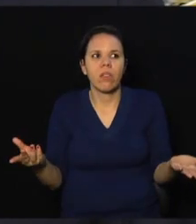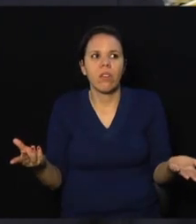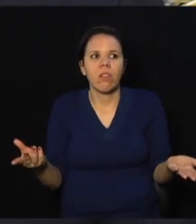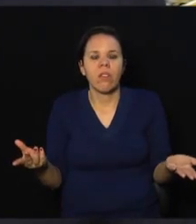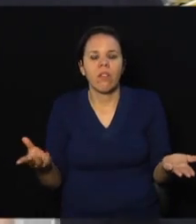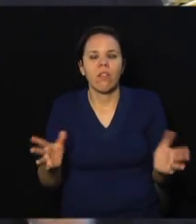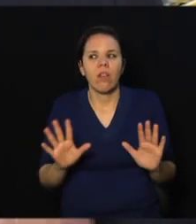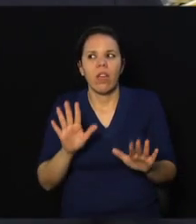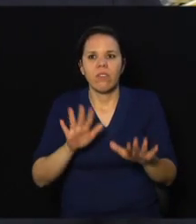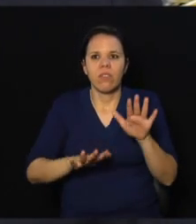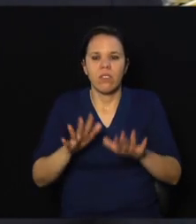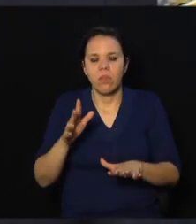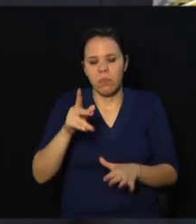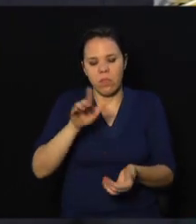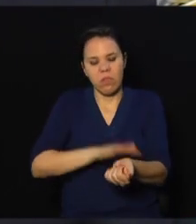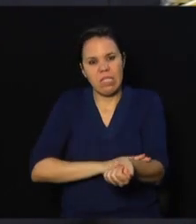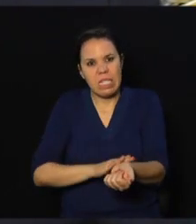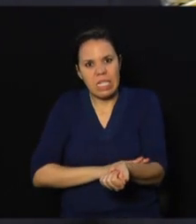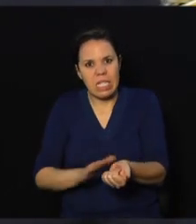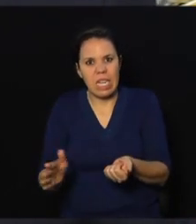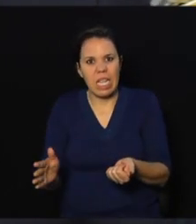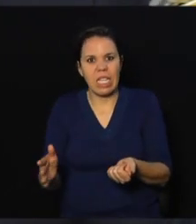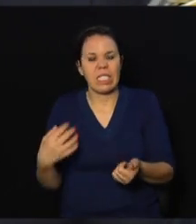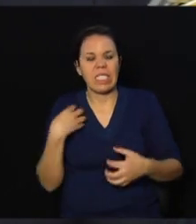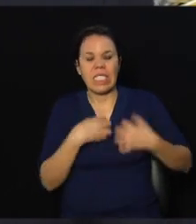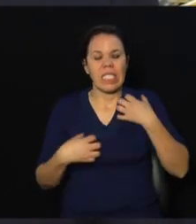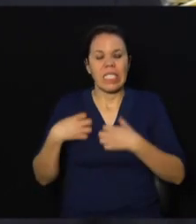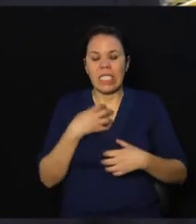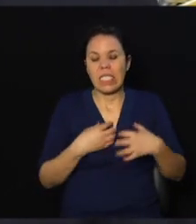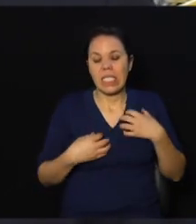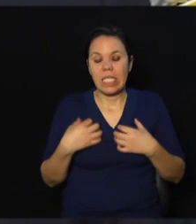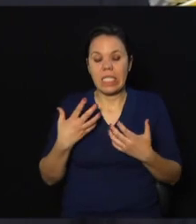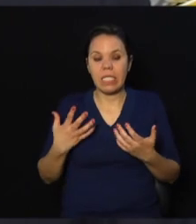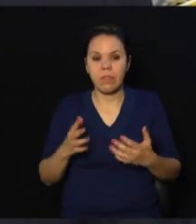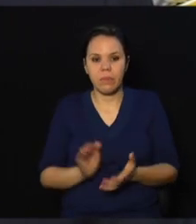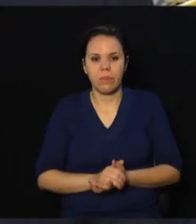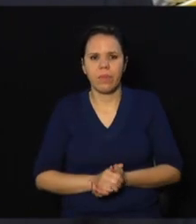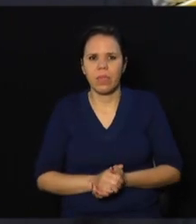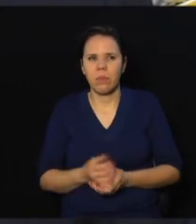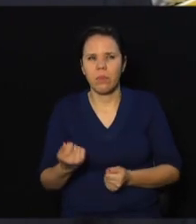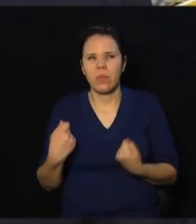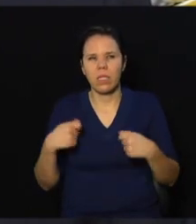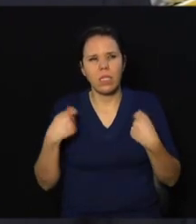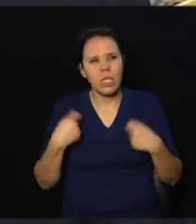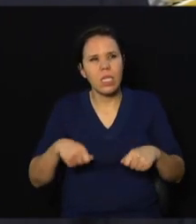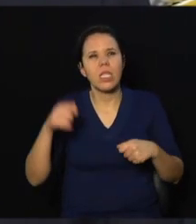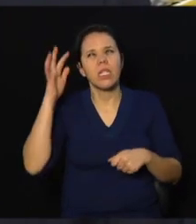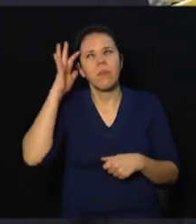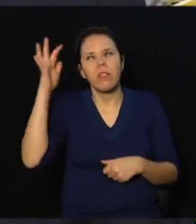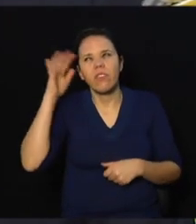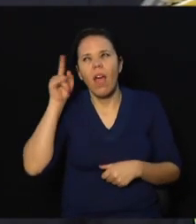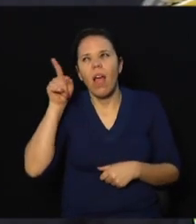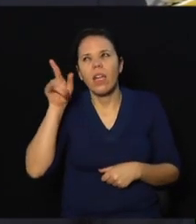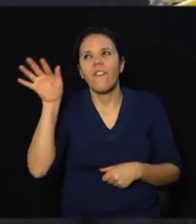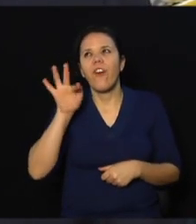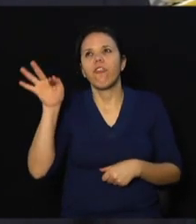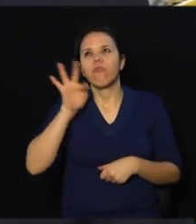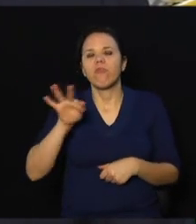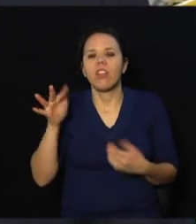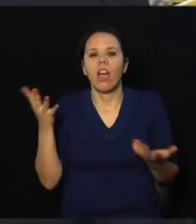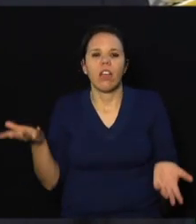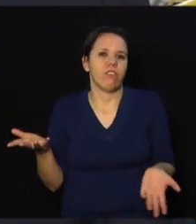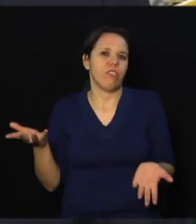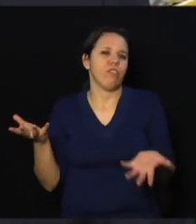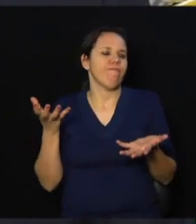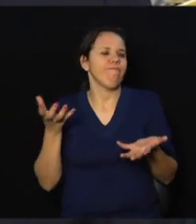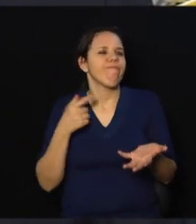gerar uma catastrofização dentro daquele ponto. Porque, igual você falou, tem que visualizar aquela universidade ou aquela faculdade, mas